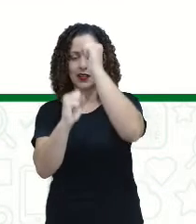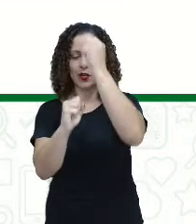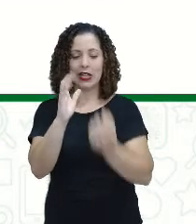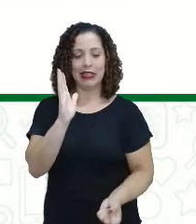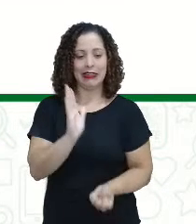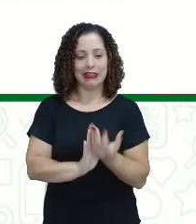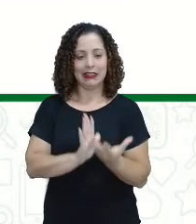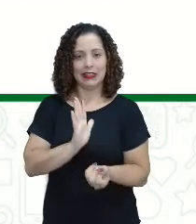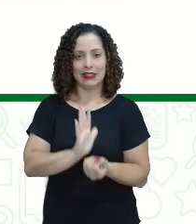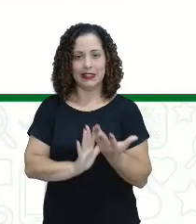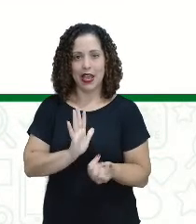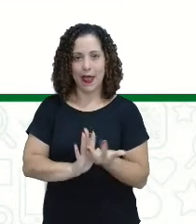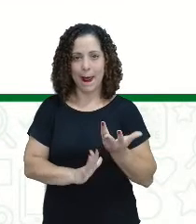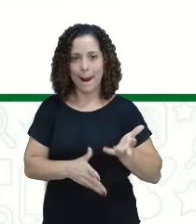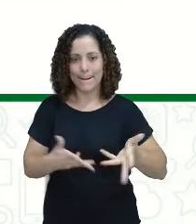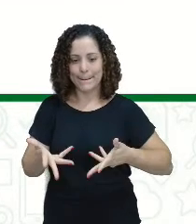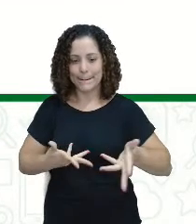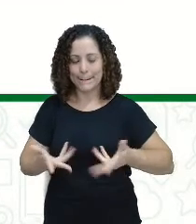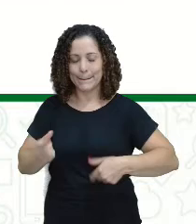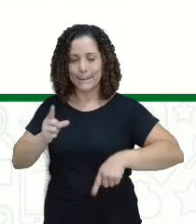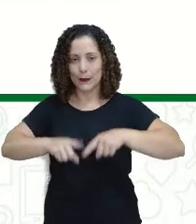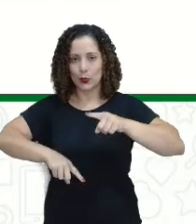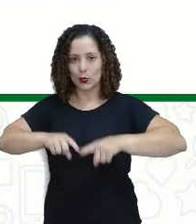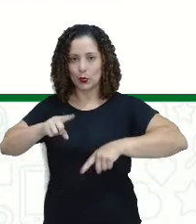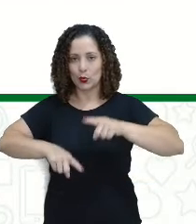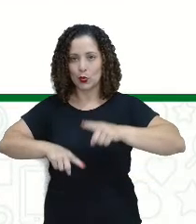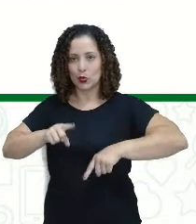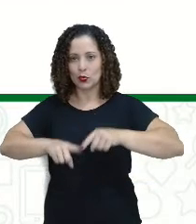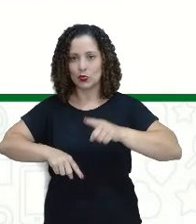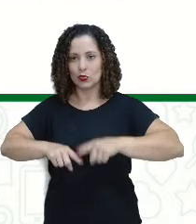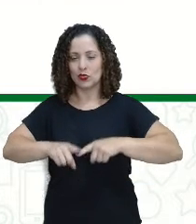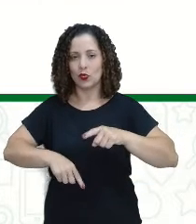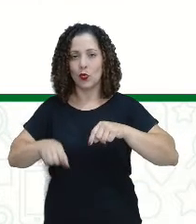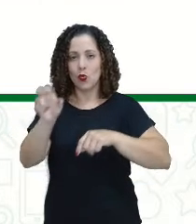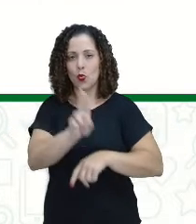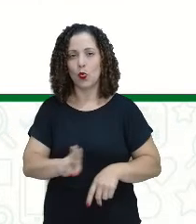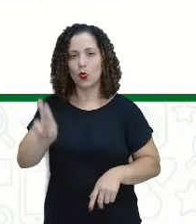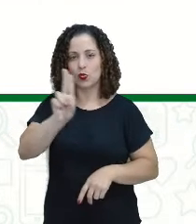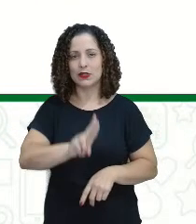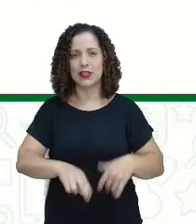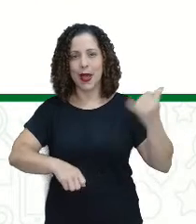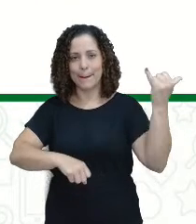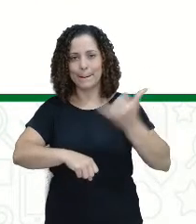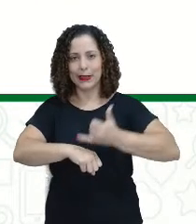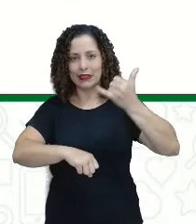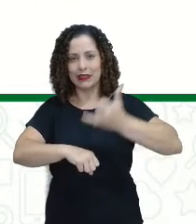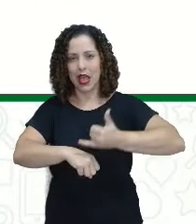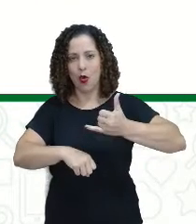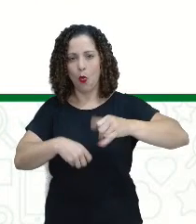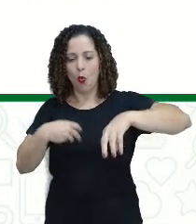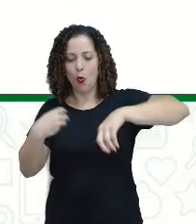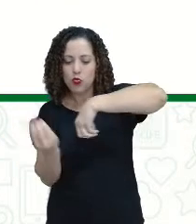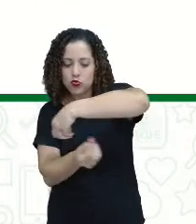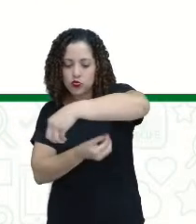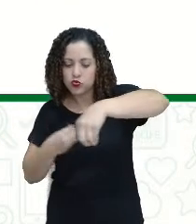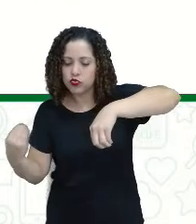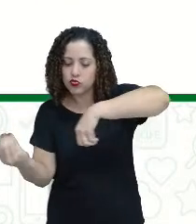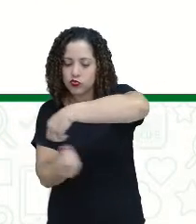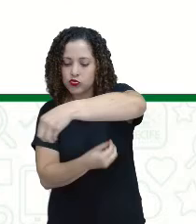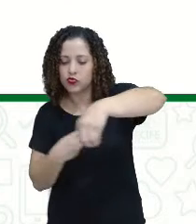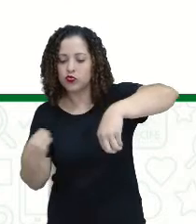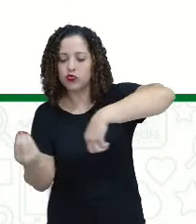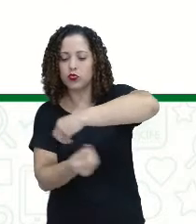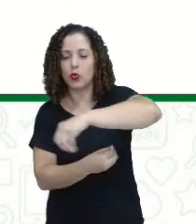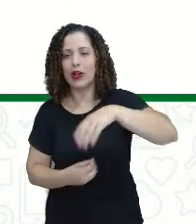simples ou complexas por meio da fusão do metal. Quando esse metal se funde aí, a partir